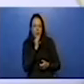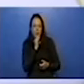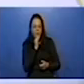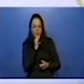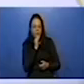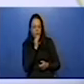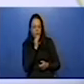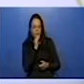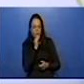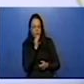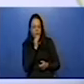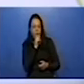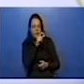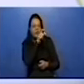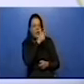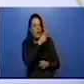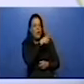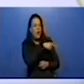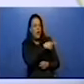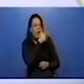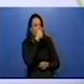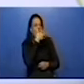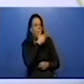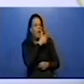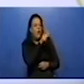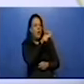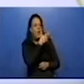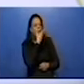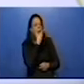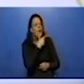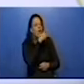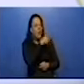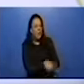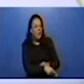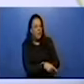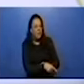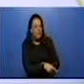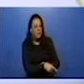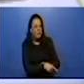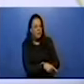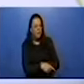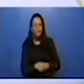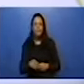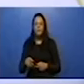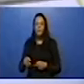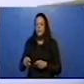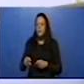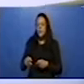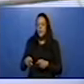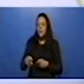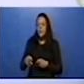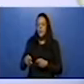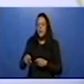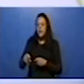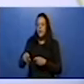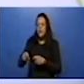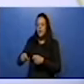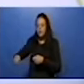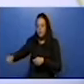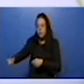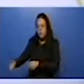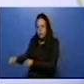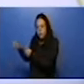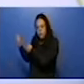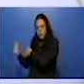jogando golfe. Olha só, esse ing dando sentido de ando, jogando. Olha só o outro.